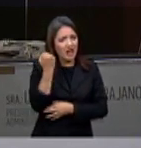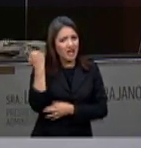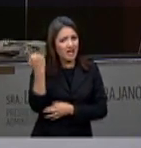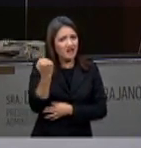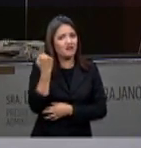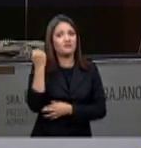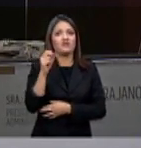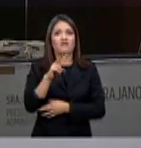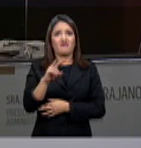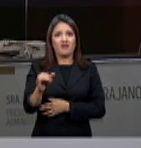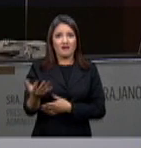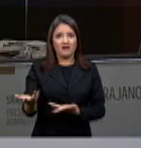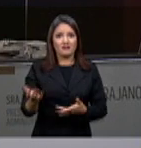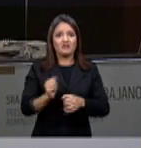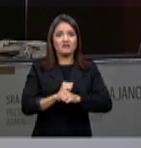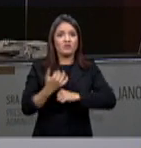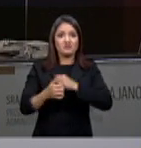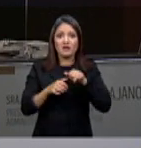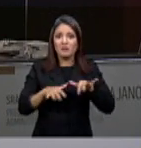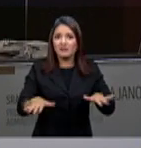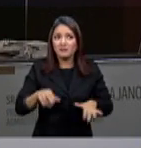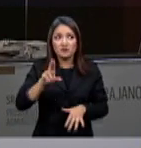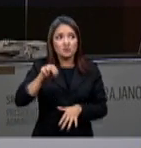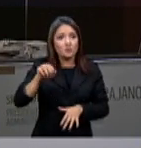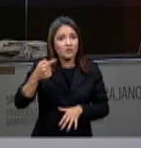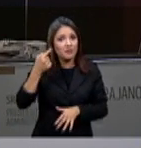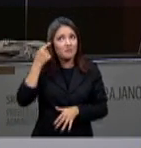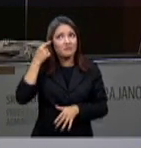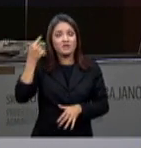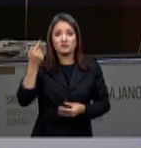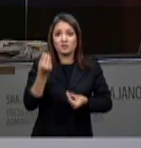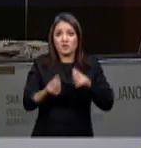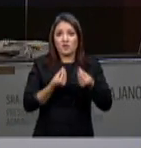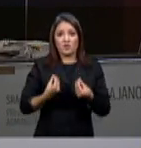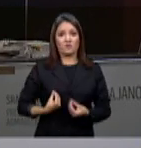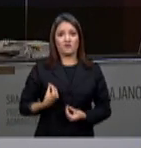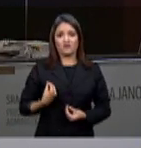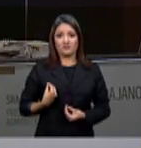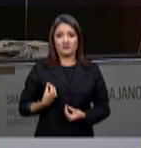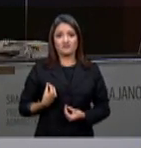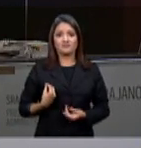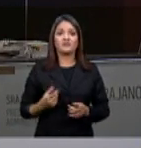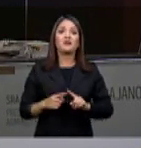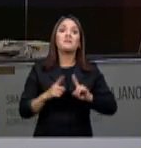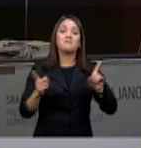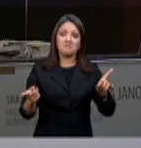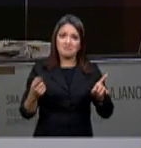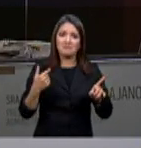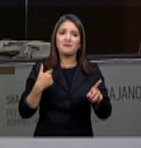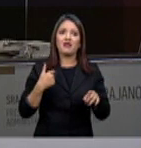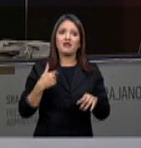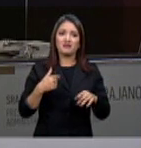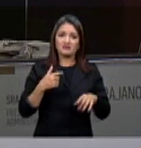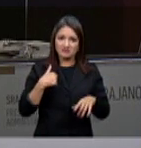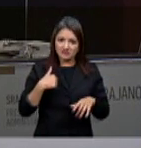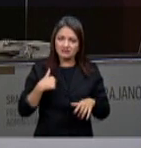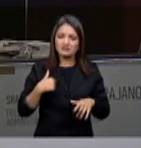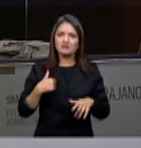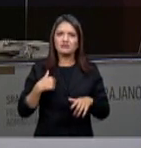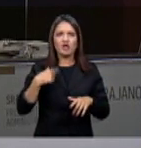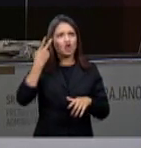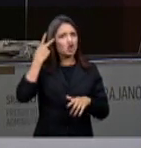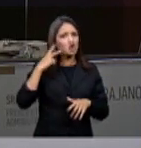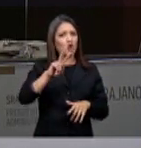eu acho que uma pandemia a gente nunca pensou em viver na vida mas e eu entrei muito de cabeça depois de dois dias